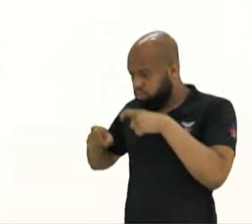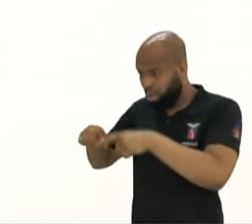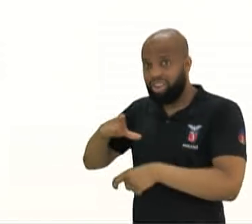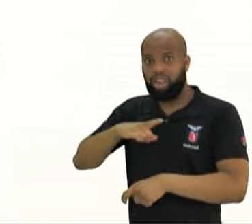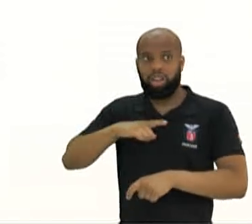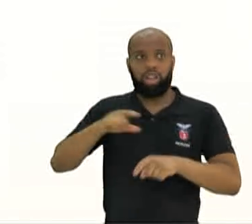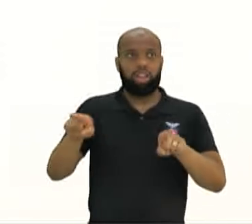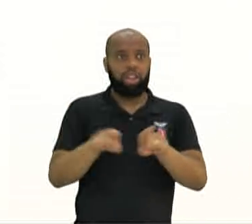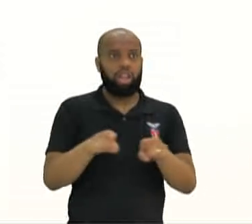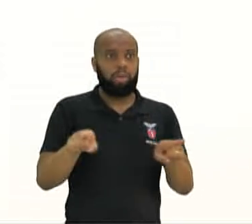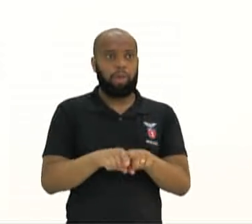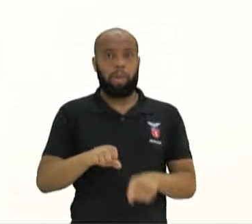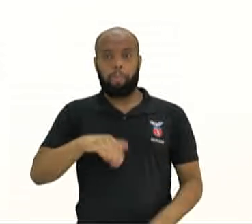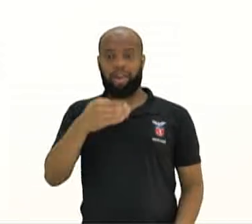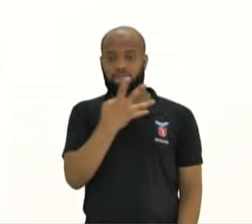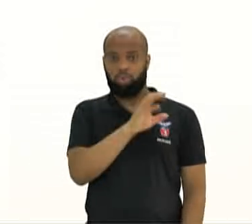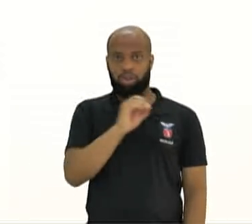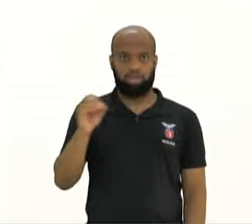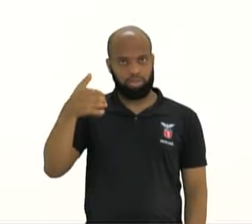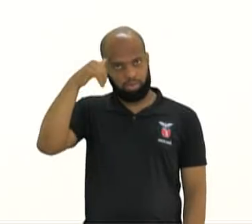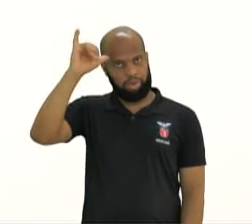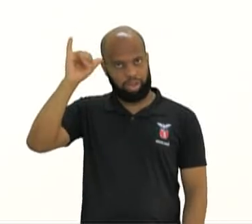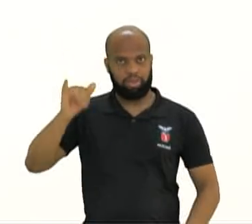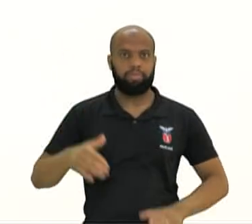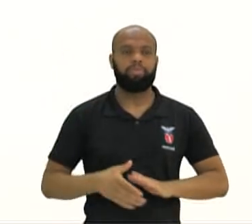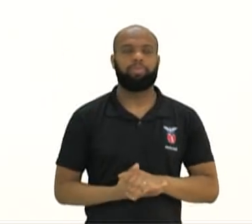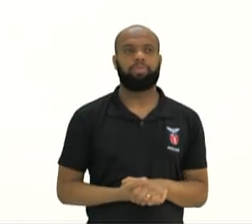que 400 animais.